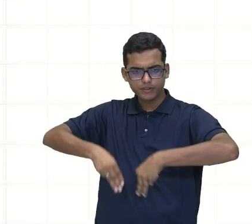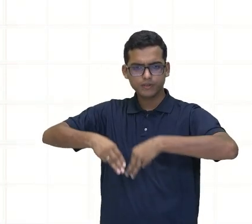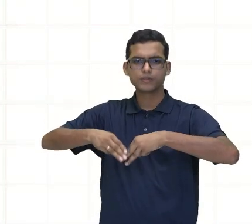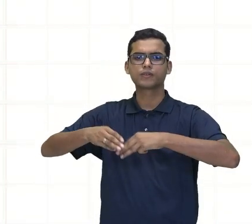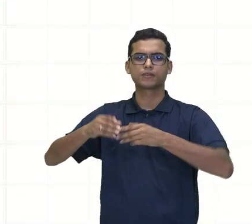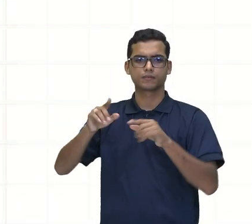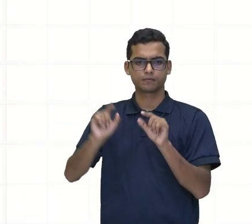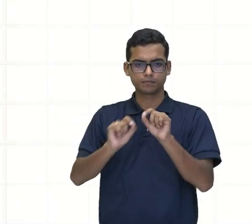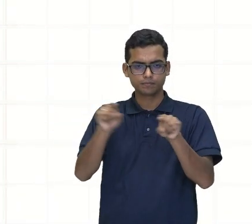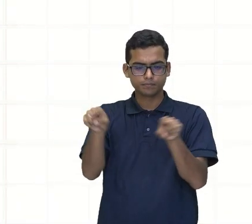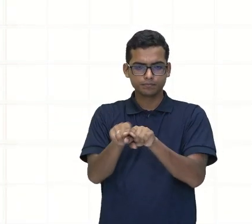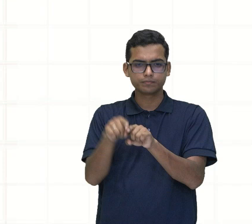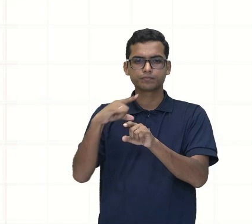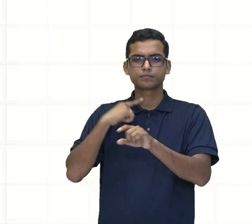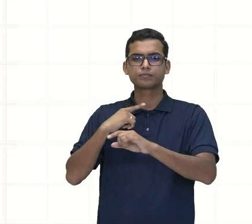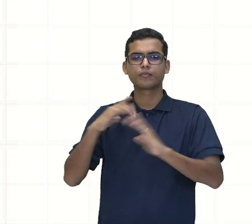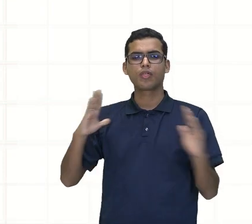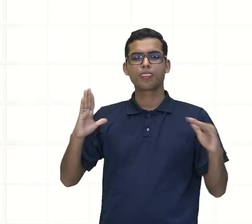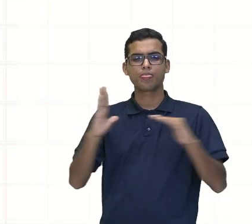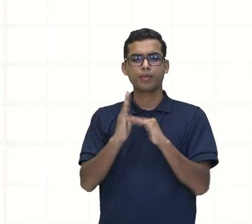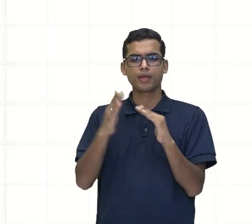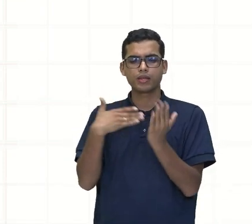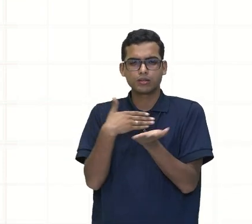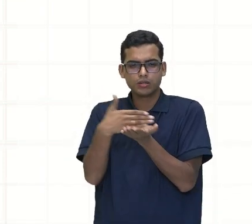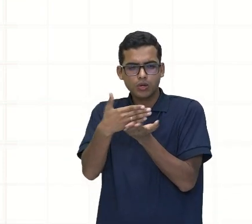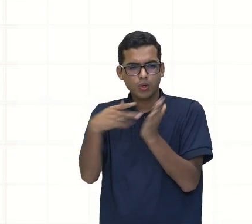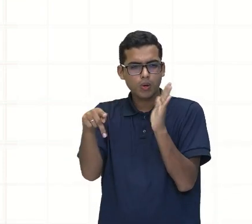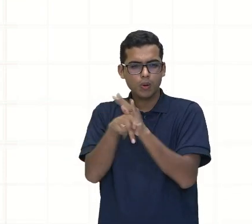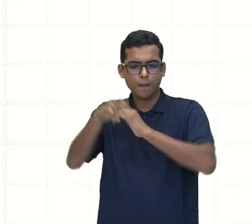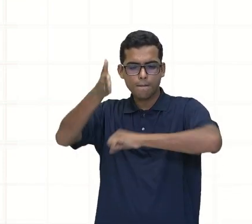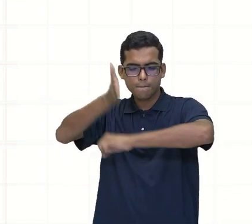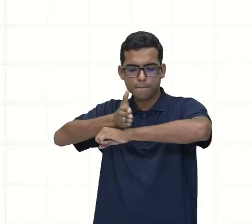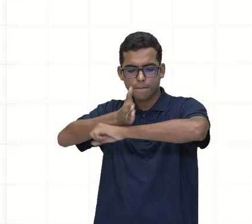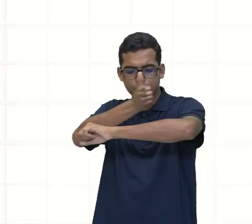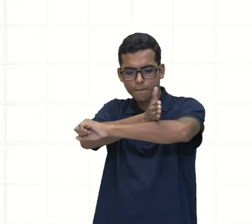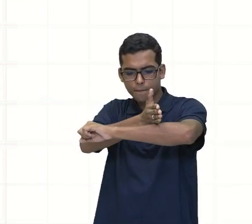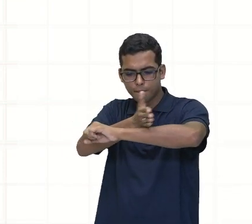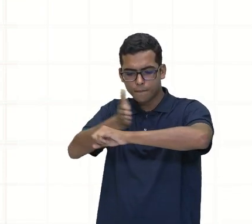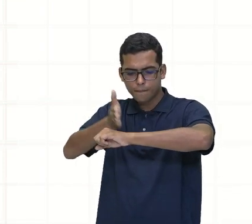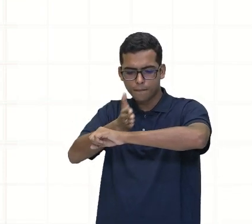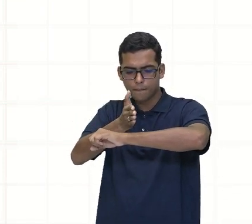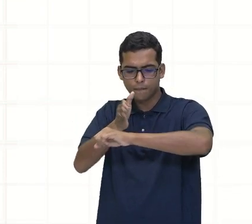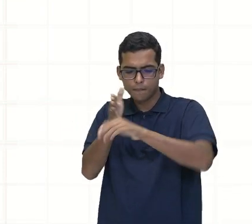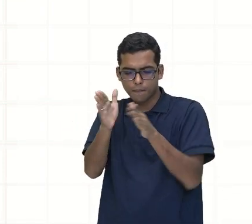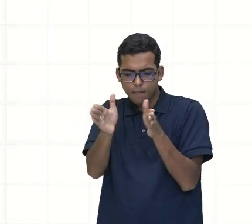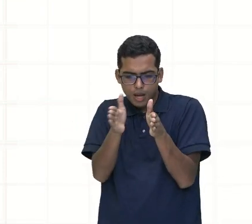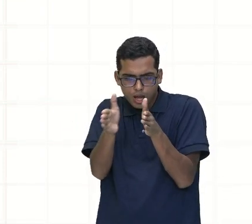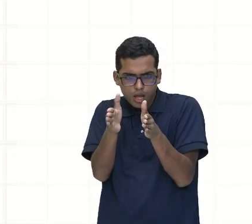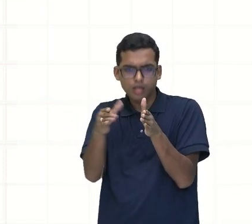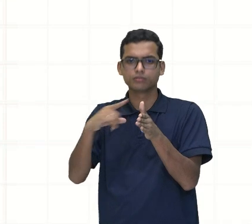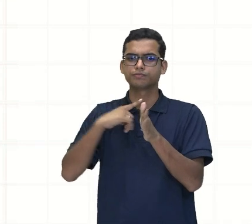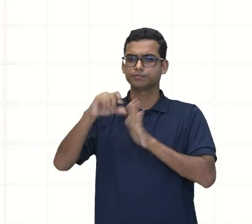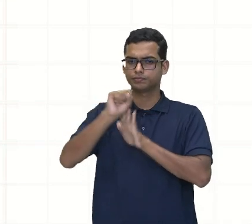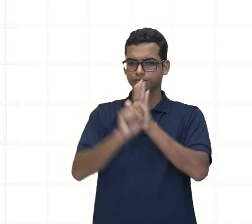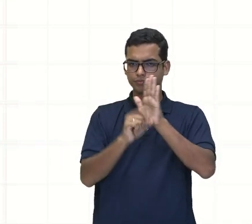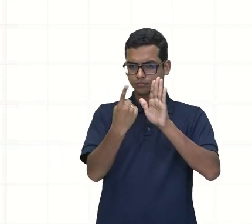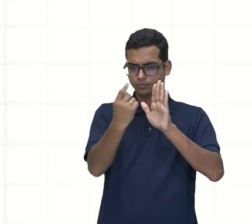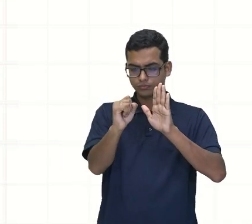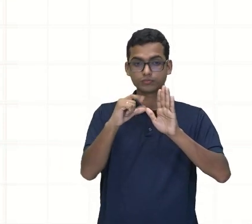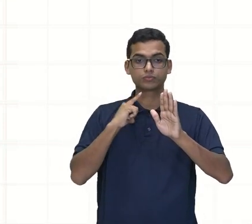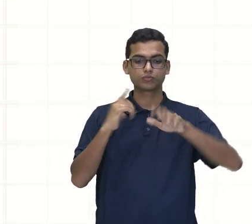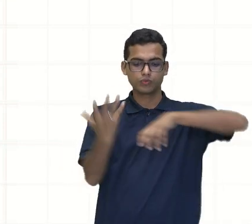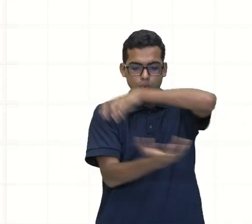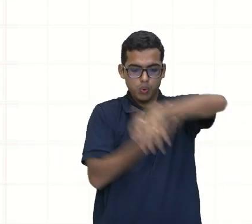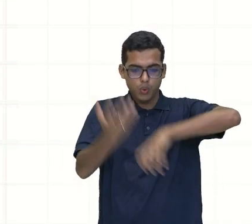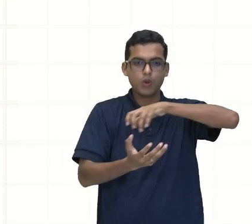e desenvolvidas ali até o início da Idade Moderna, até o século XVIII, quando a gente tem ali a Revolução